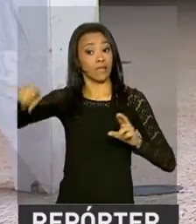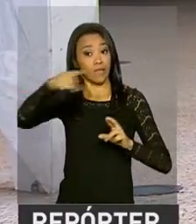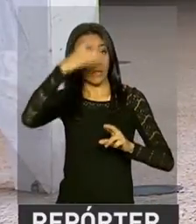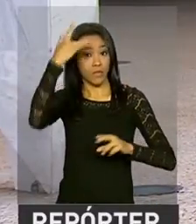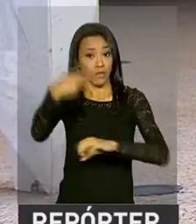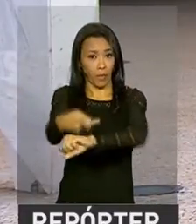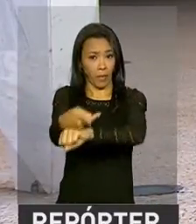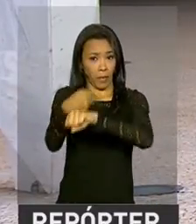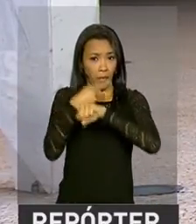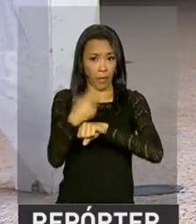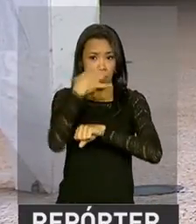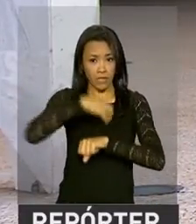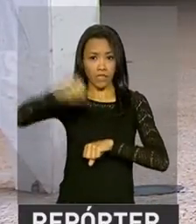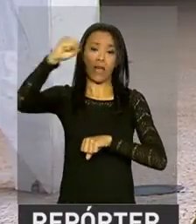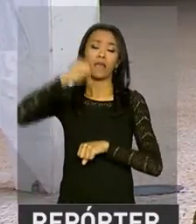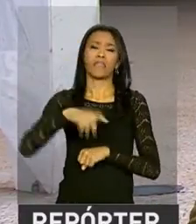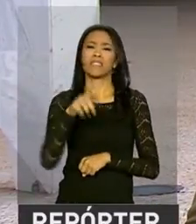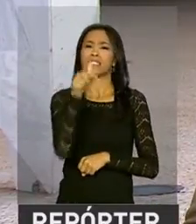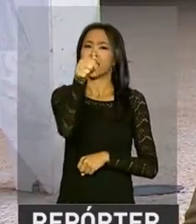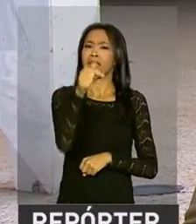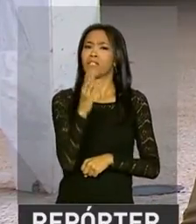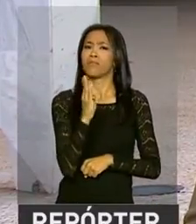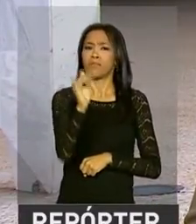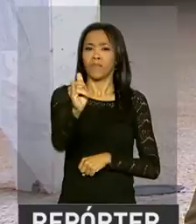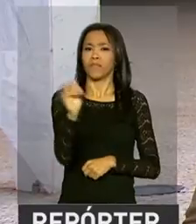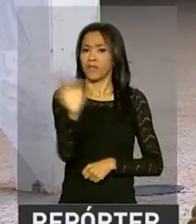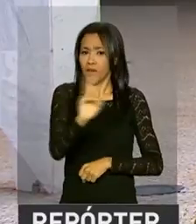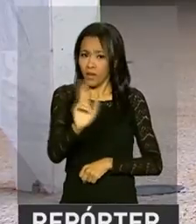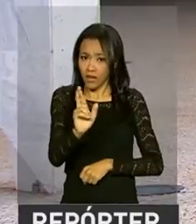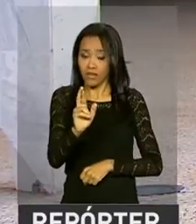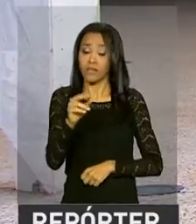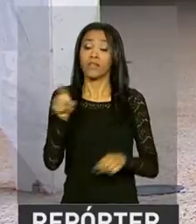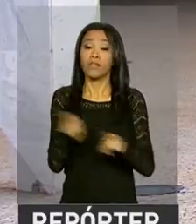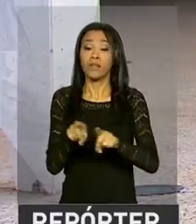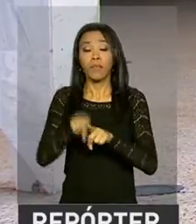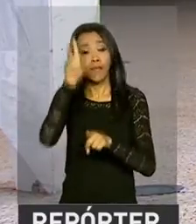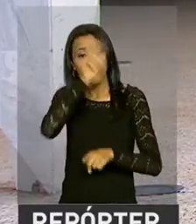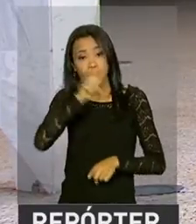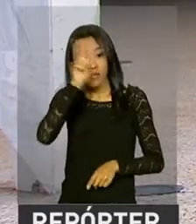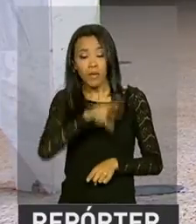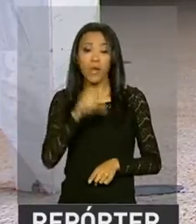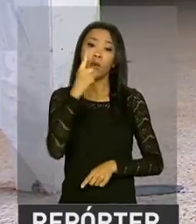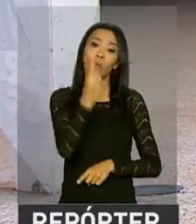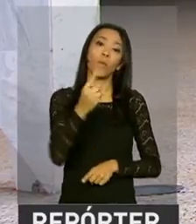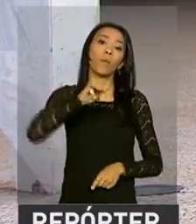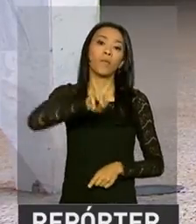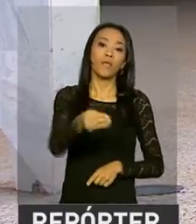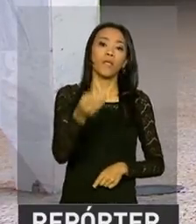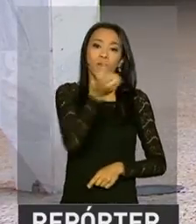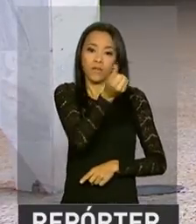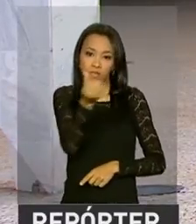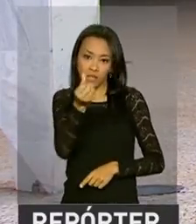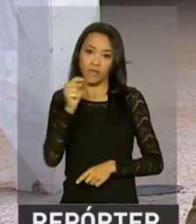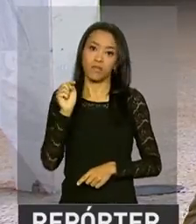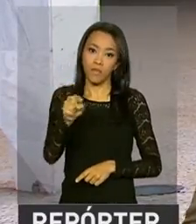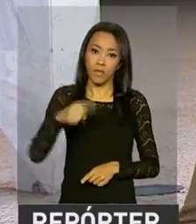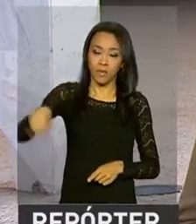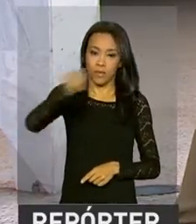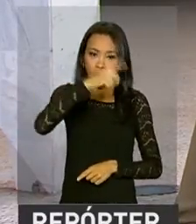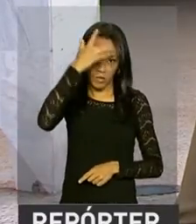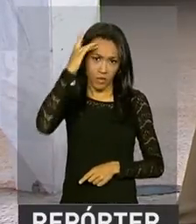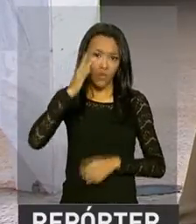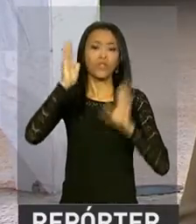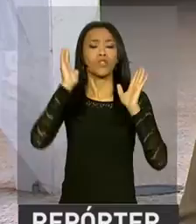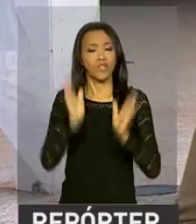cheguem a 7 bilhões de reais olha aí vale lembrar que cerca de 1 milhão e 600 mil trabalhadores já